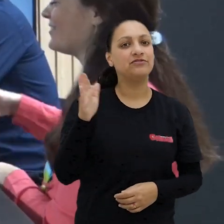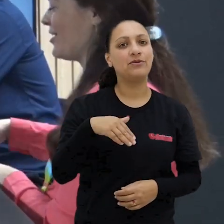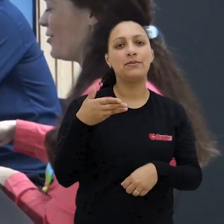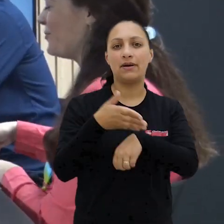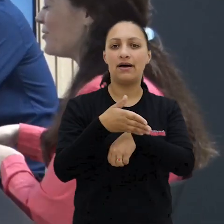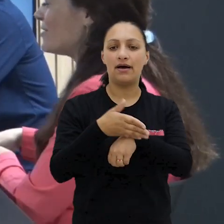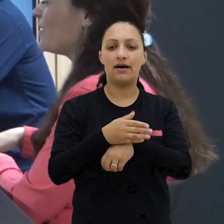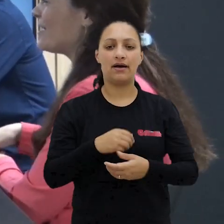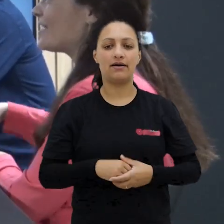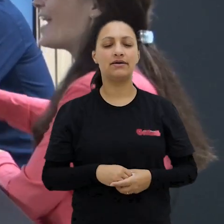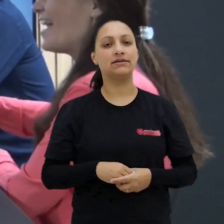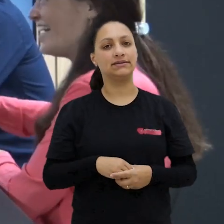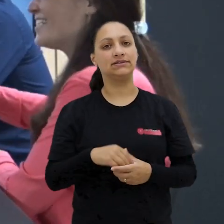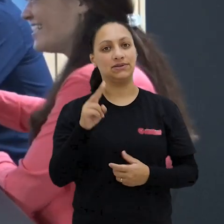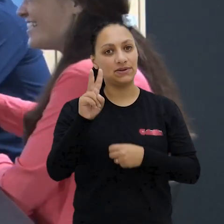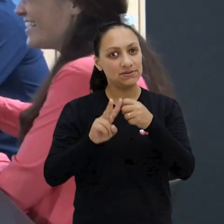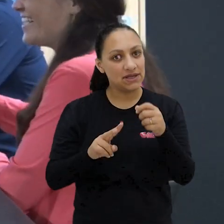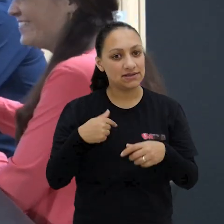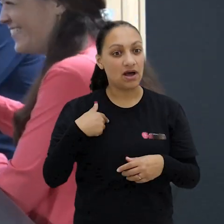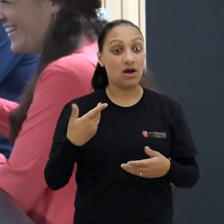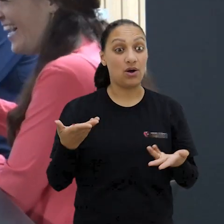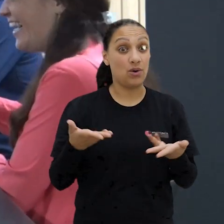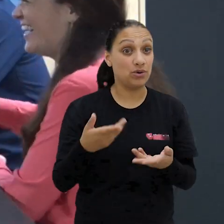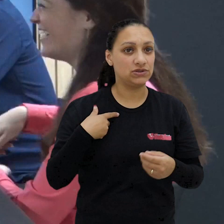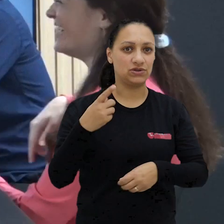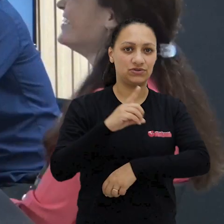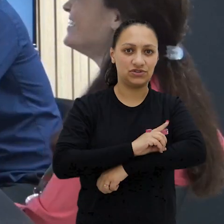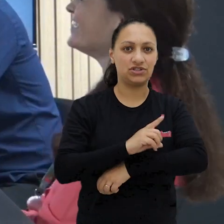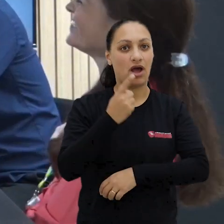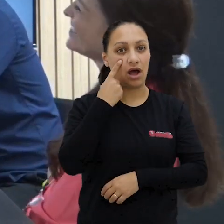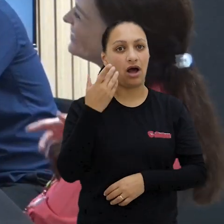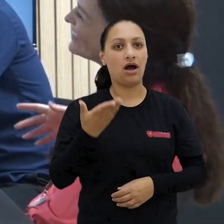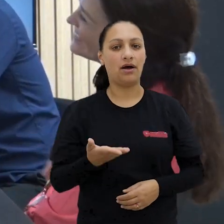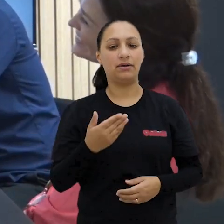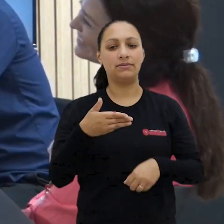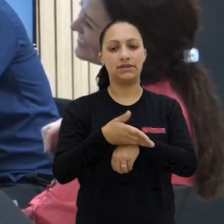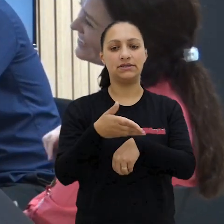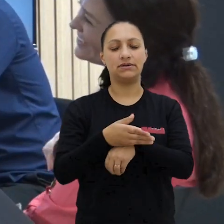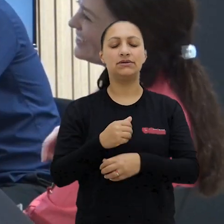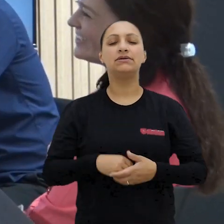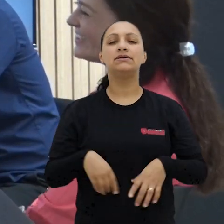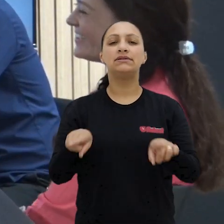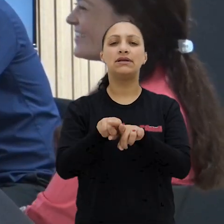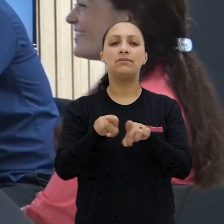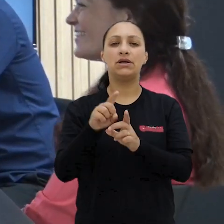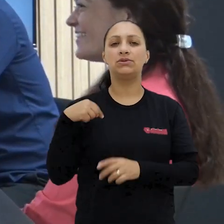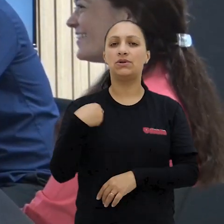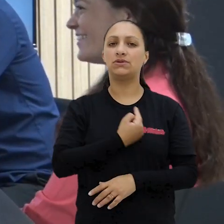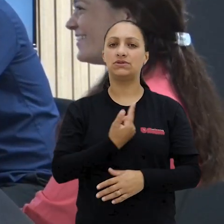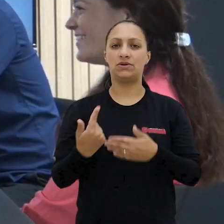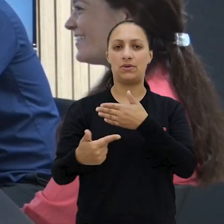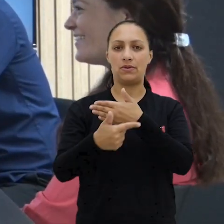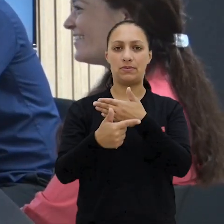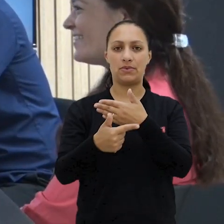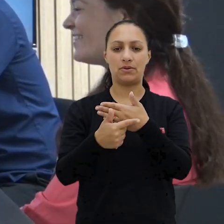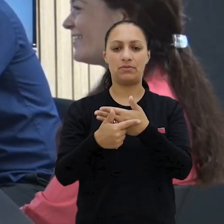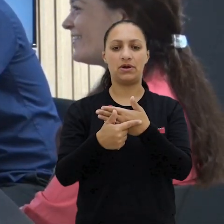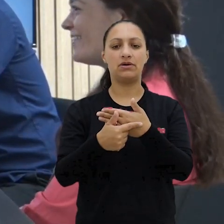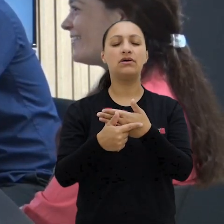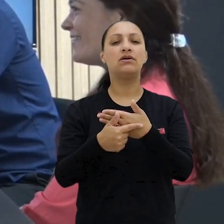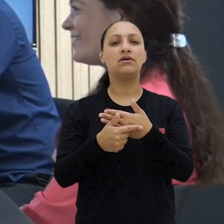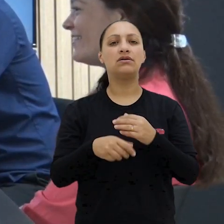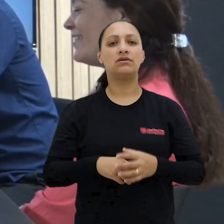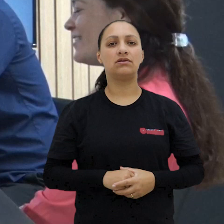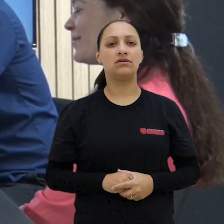lá, né? Chegou nos 2 meses. É esse dia, vamos lá. E também é um pouco do nosso papel de, né, resgatar